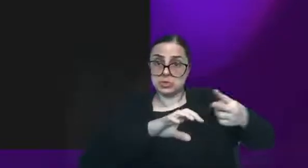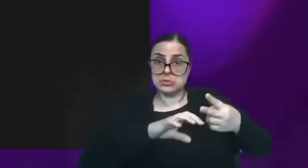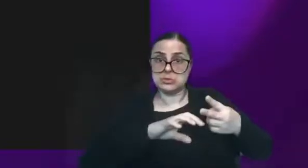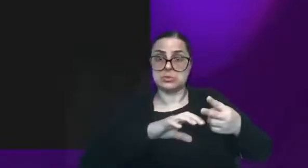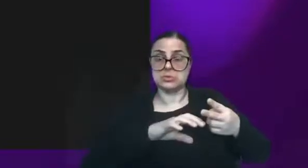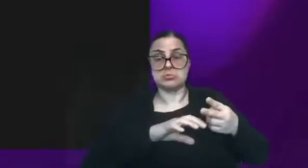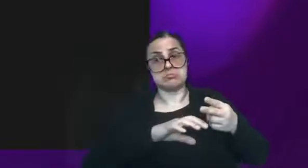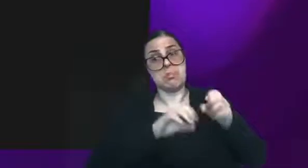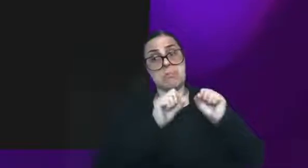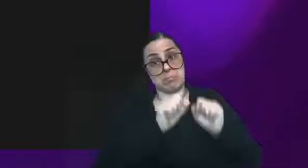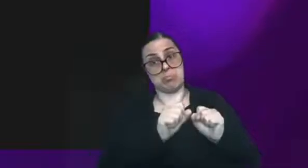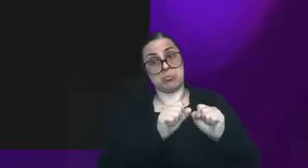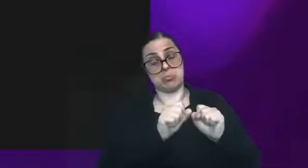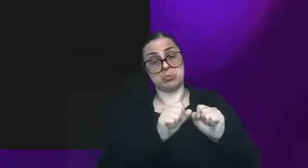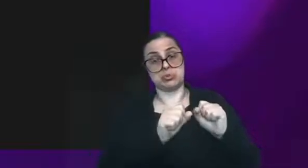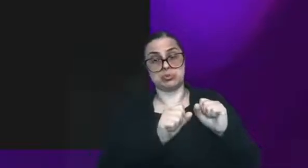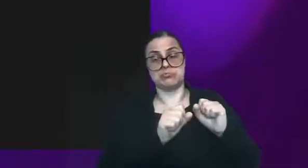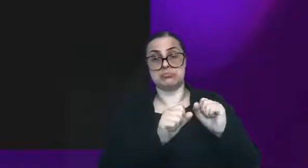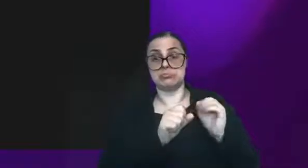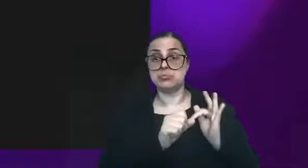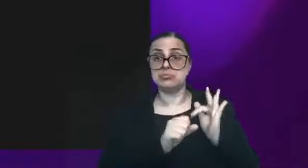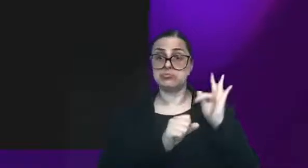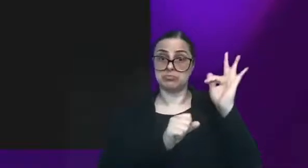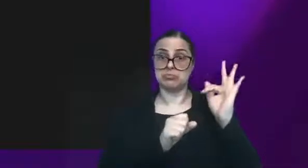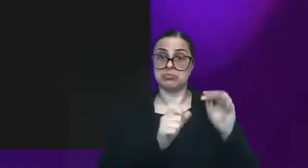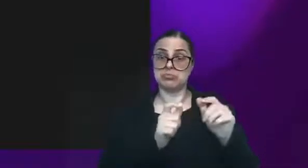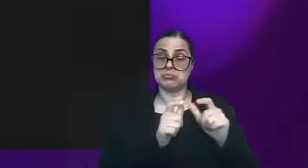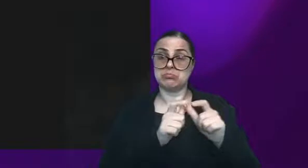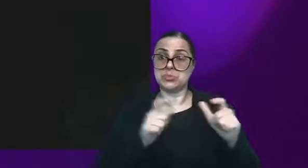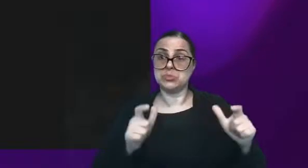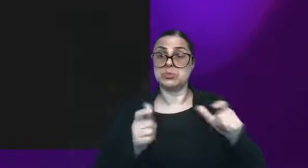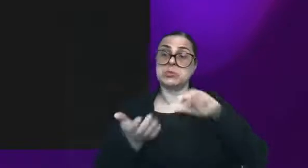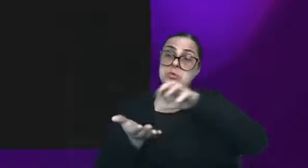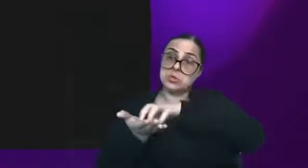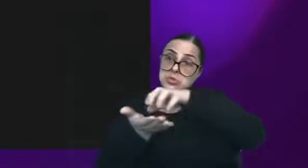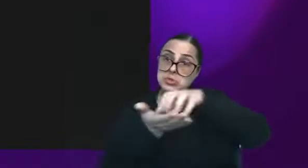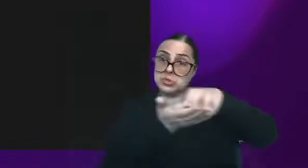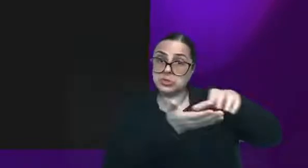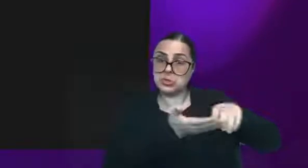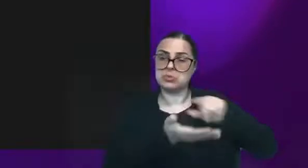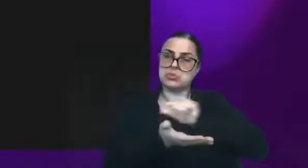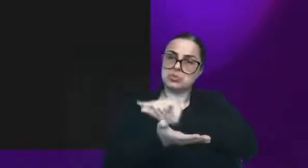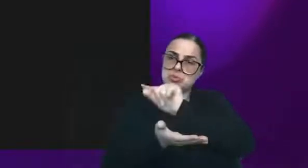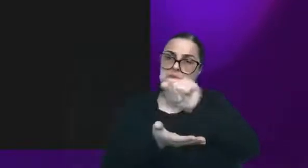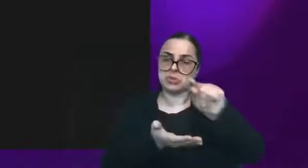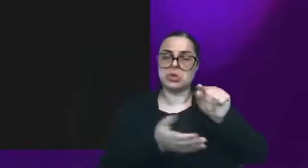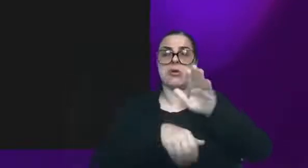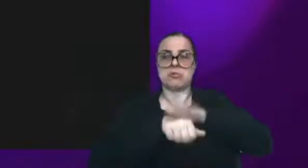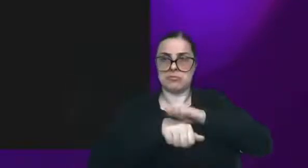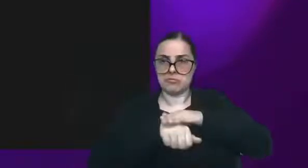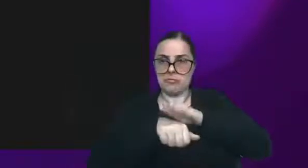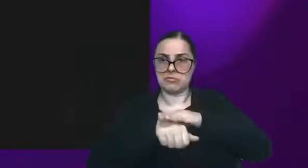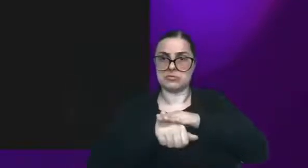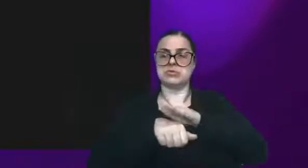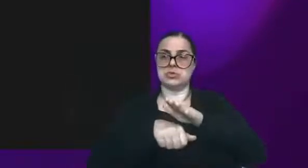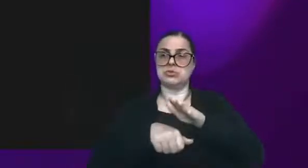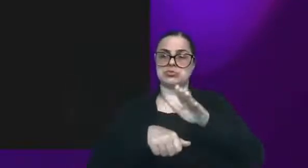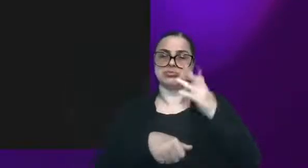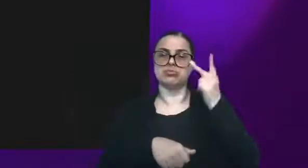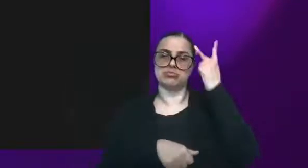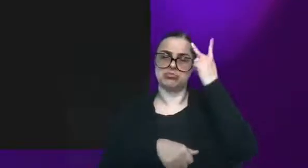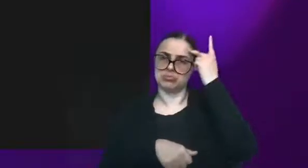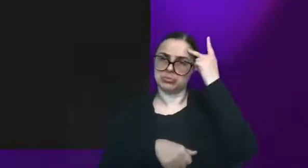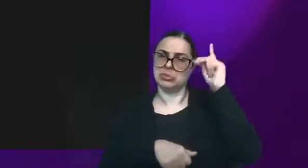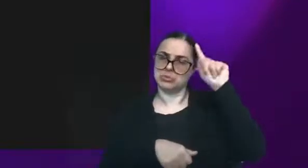ter alguns centros já executando de rotina essa situação desses pacientes. E, de